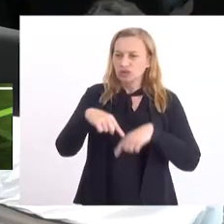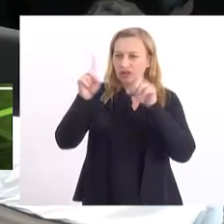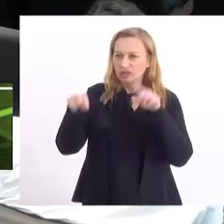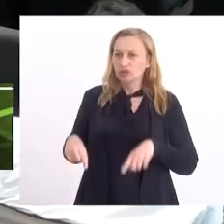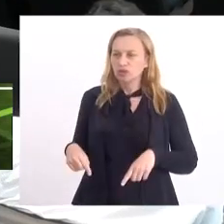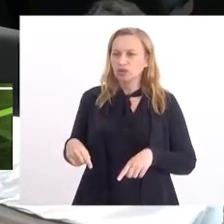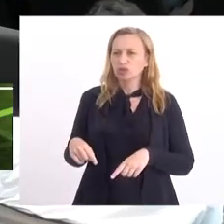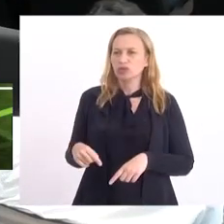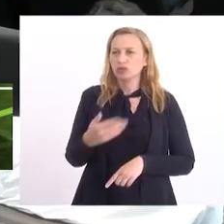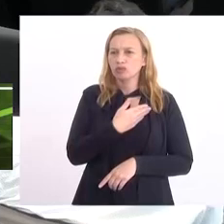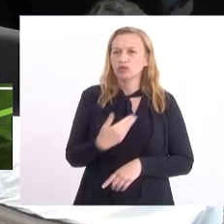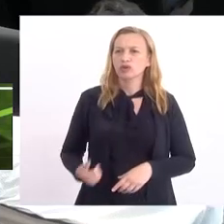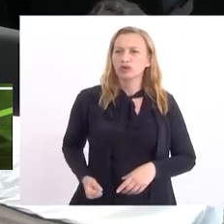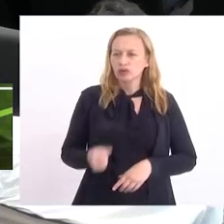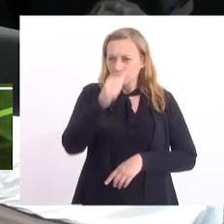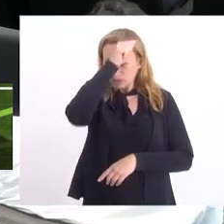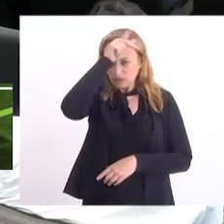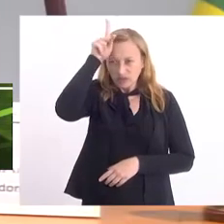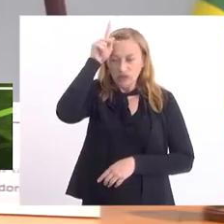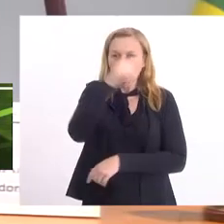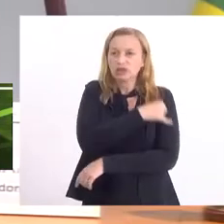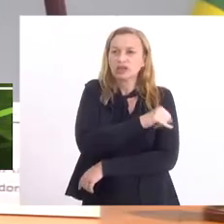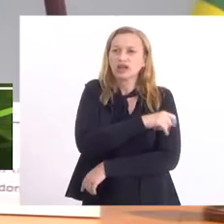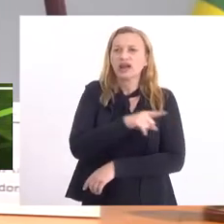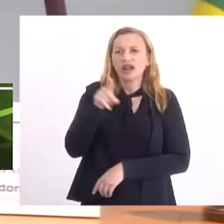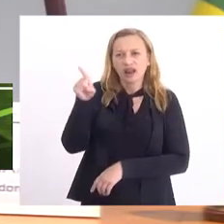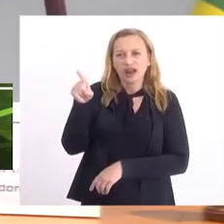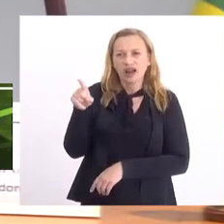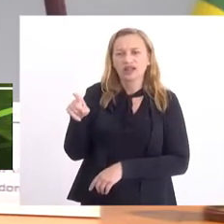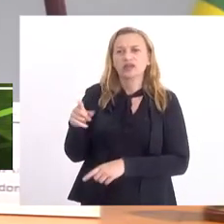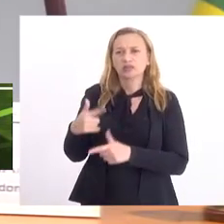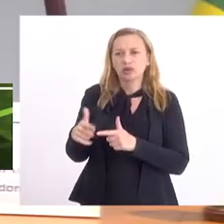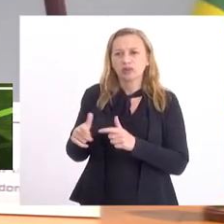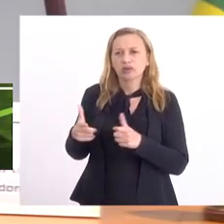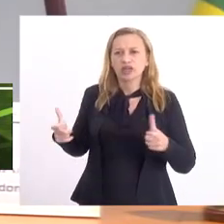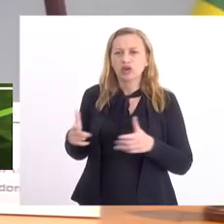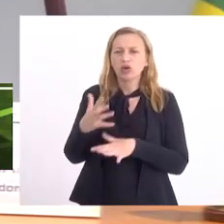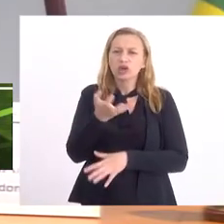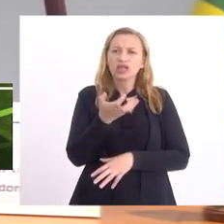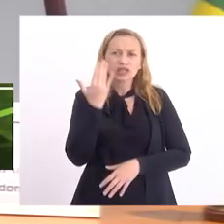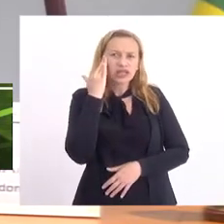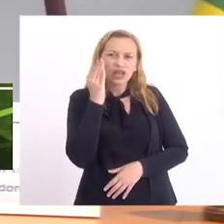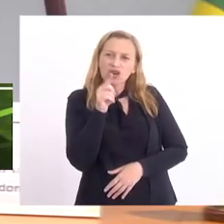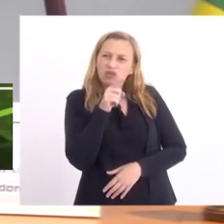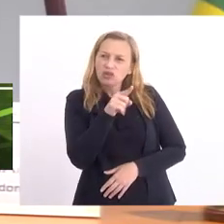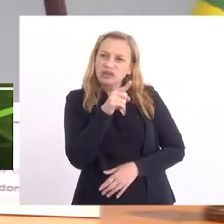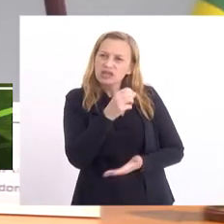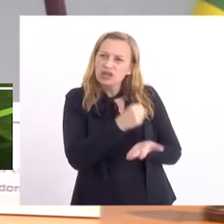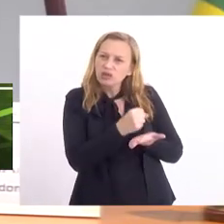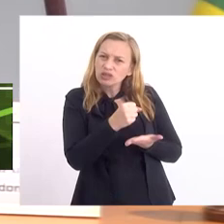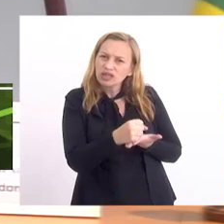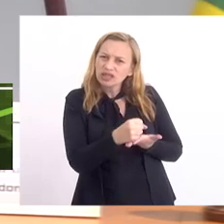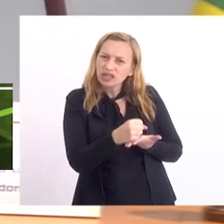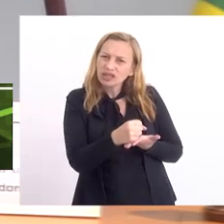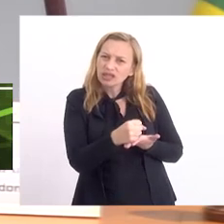do Rio. E lá tem uma distorção muito grande. Eu queria entender o seguinte. Você é contratada...